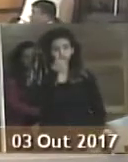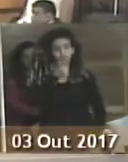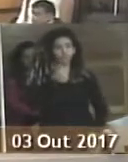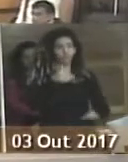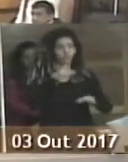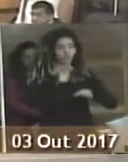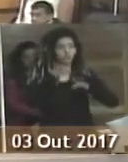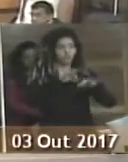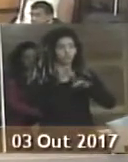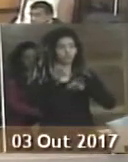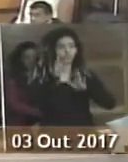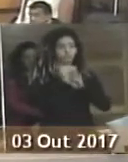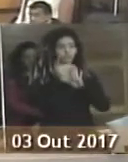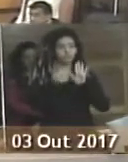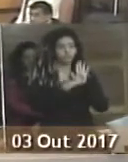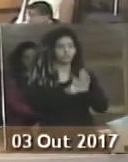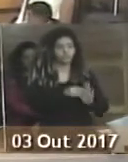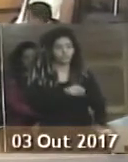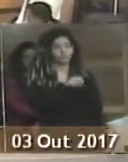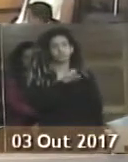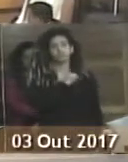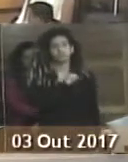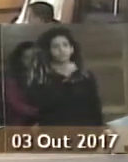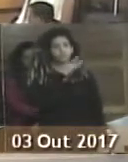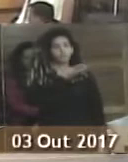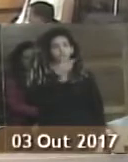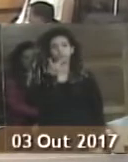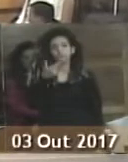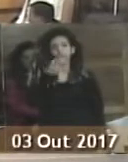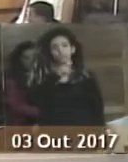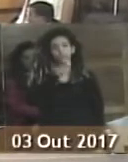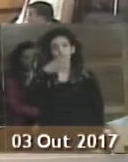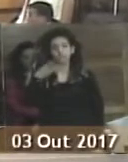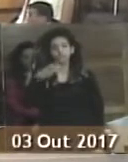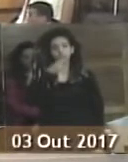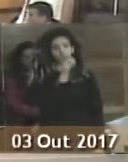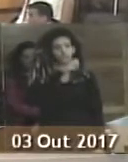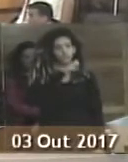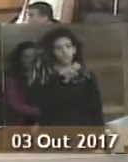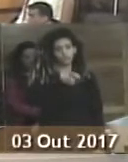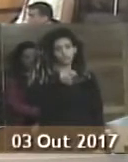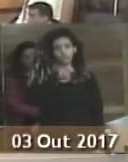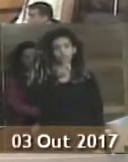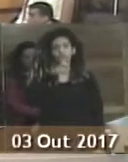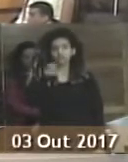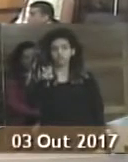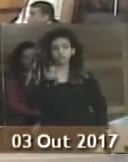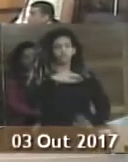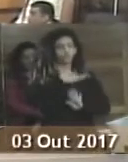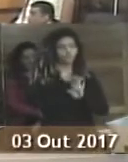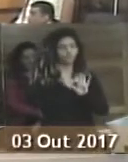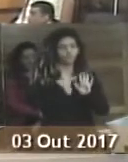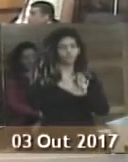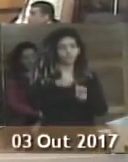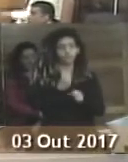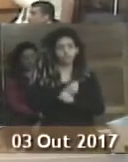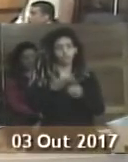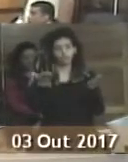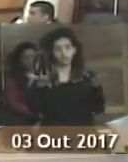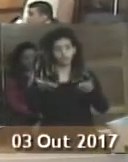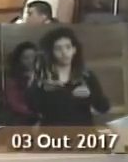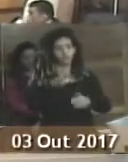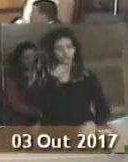31, 33, 38, 40, 42, 46, 50, 51, 53 e 55, todos barra 17, autoria dos